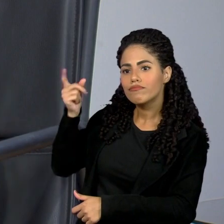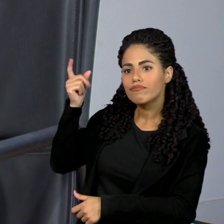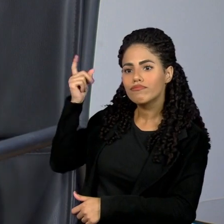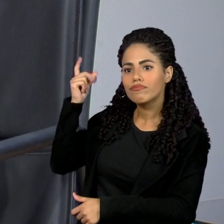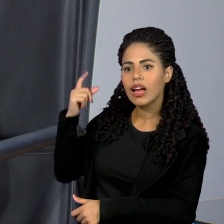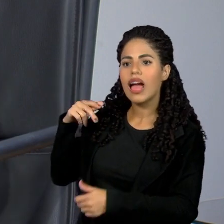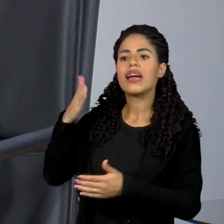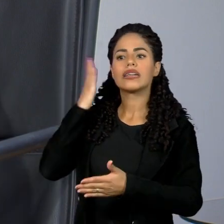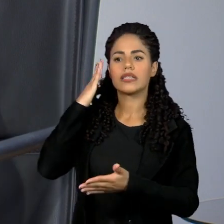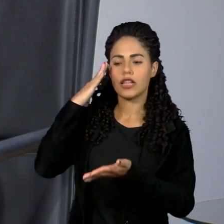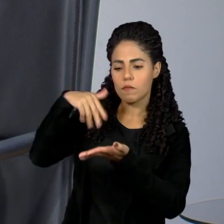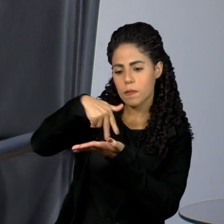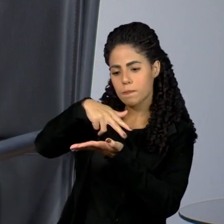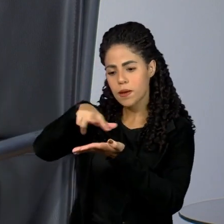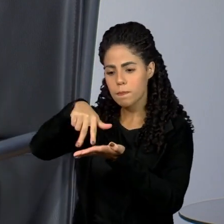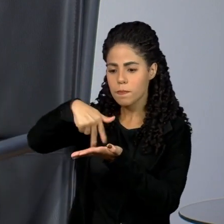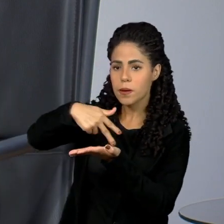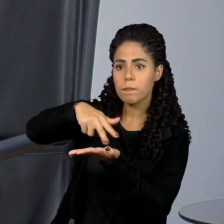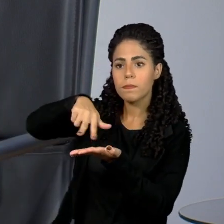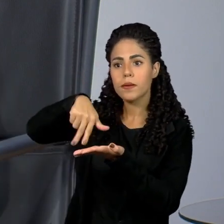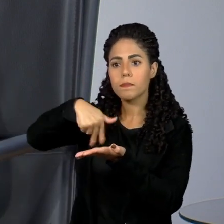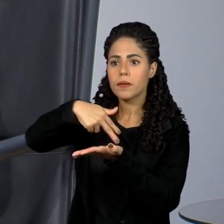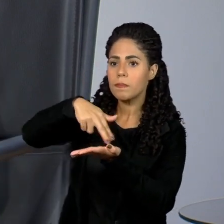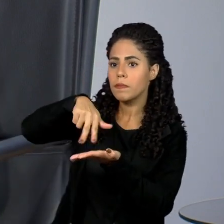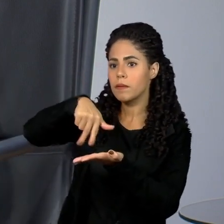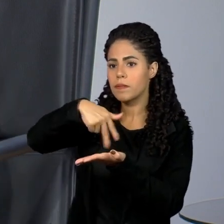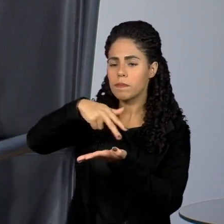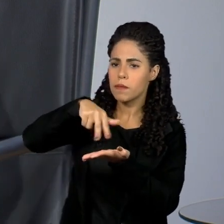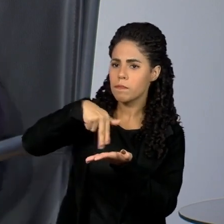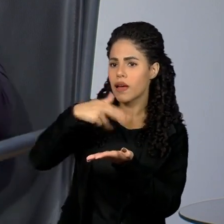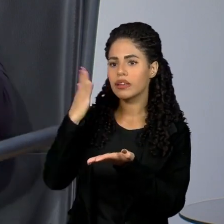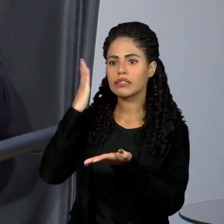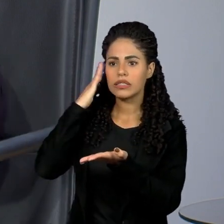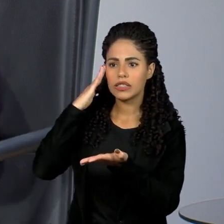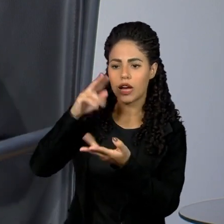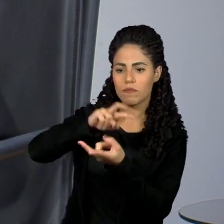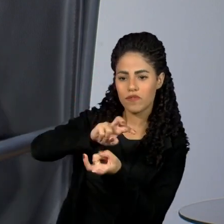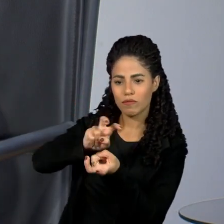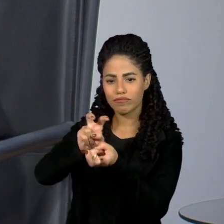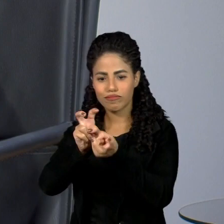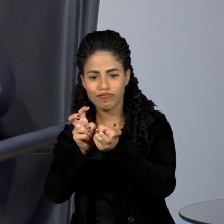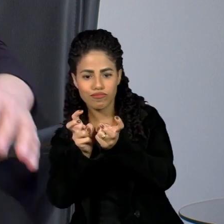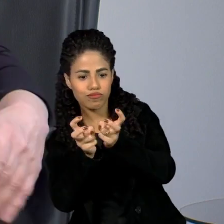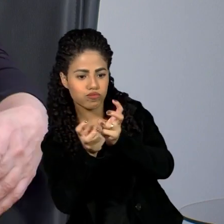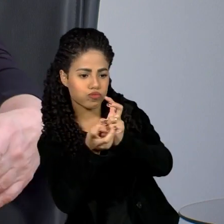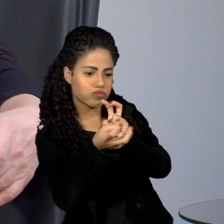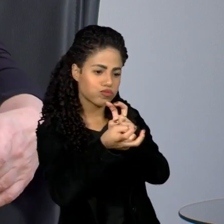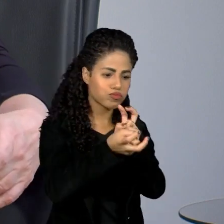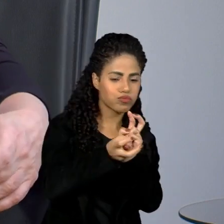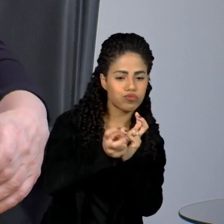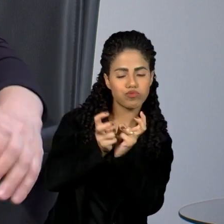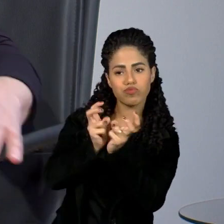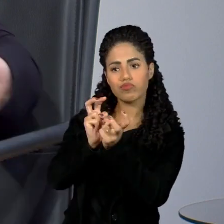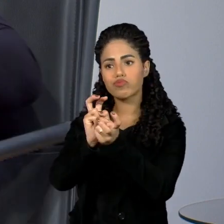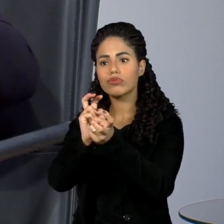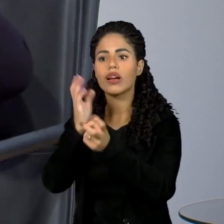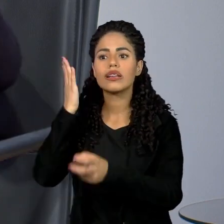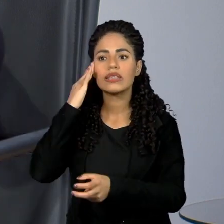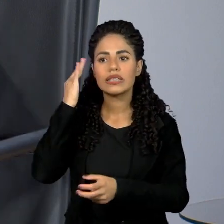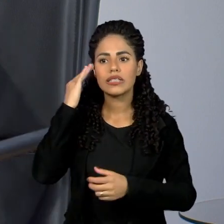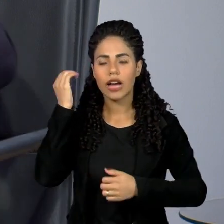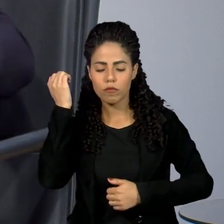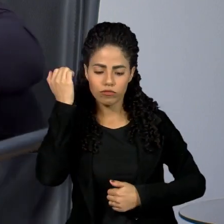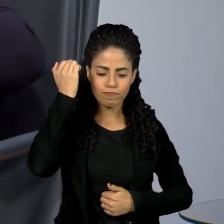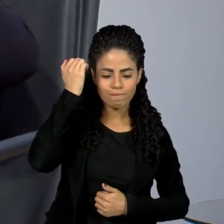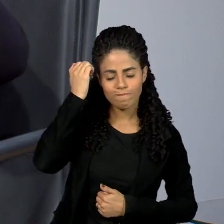sabem dançar ou fazer aquelas coisas, mestre de capoeira, mestre de congada,